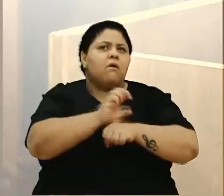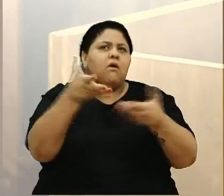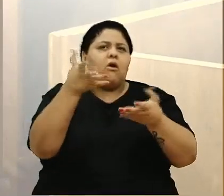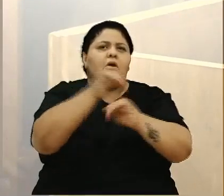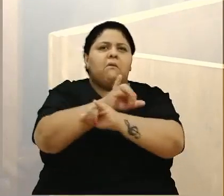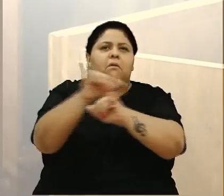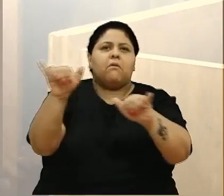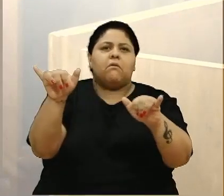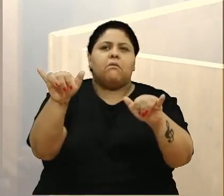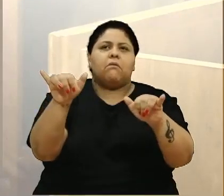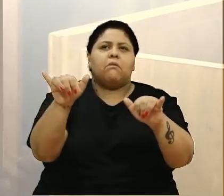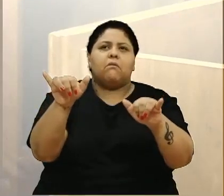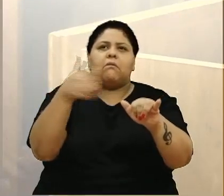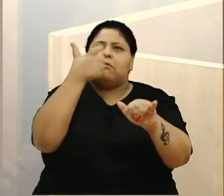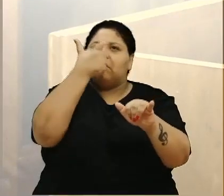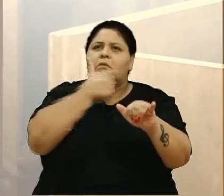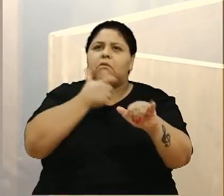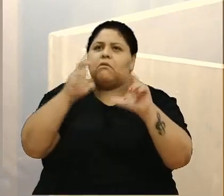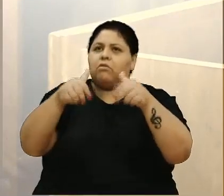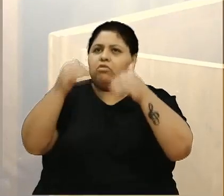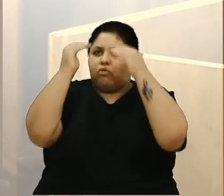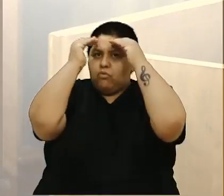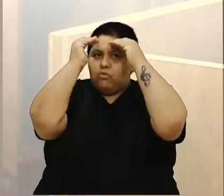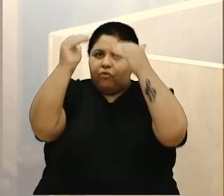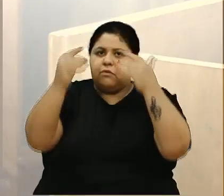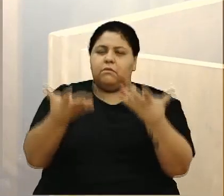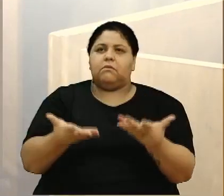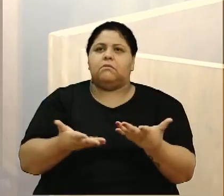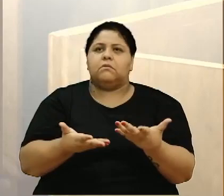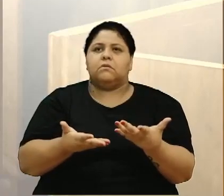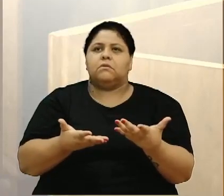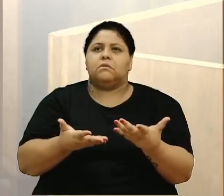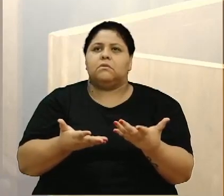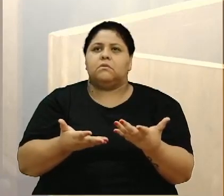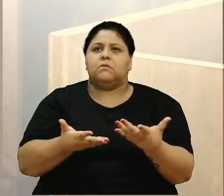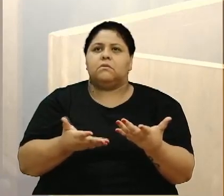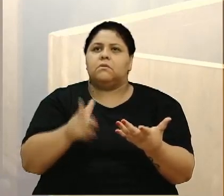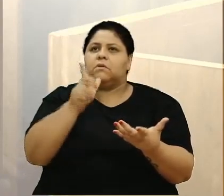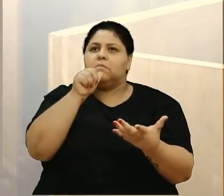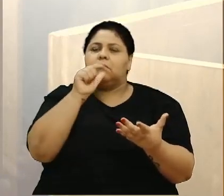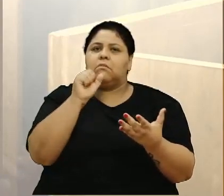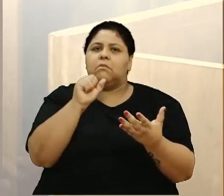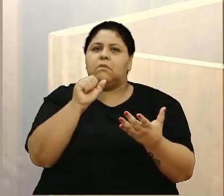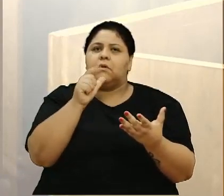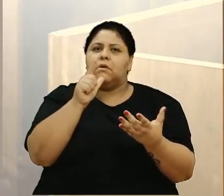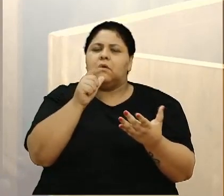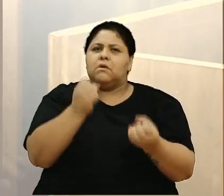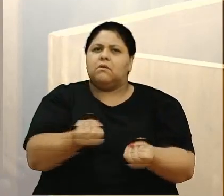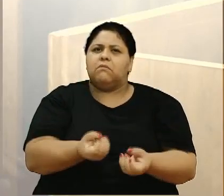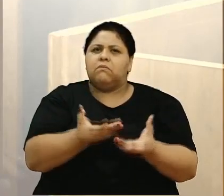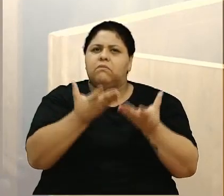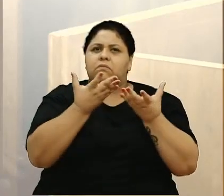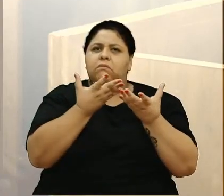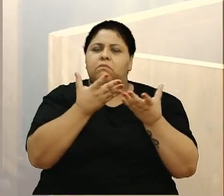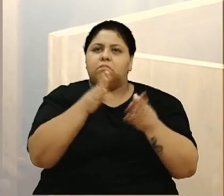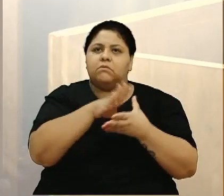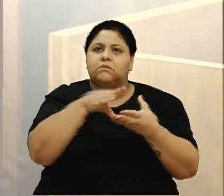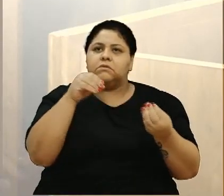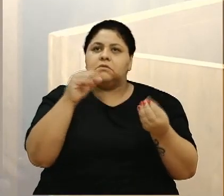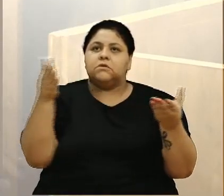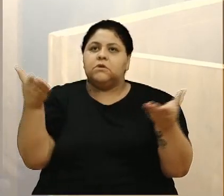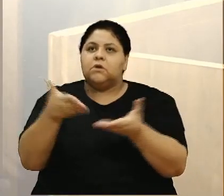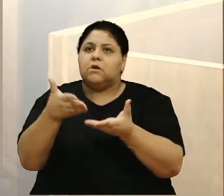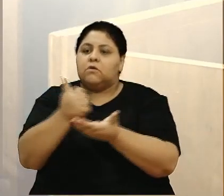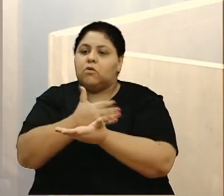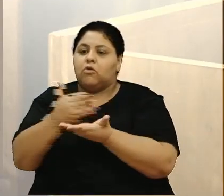ressurgiu. Eu achei, com todo respeito, que estava até meio que na água, né, sumido, tinha desaparecido, agora